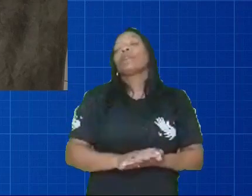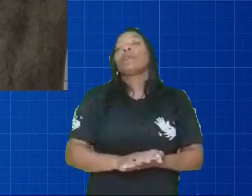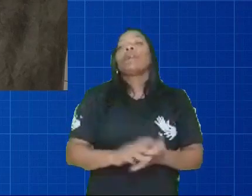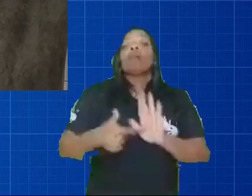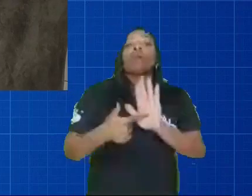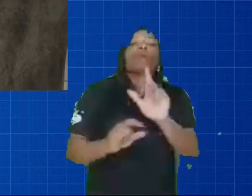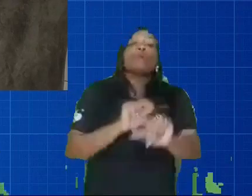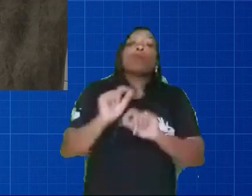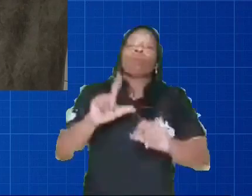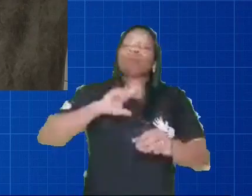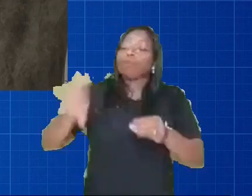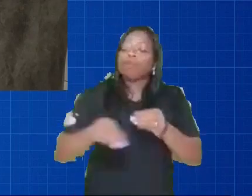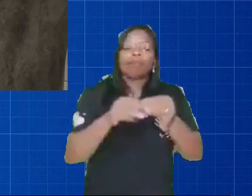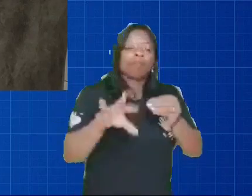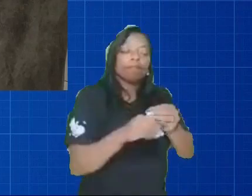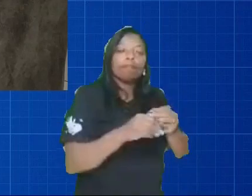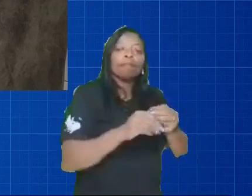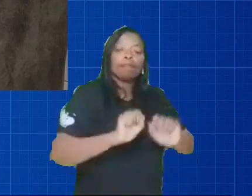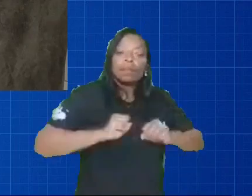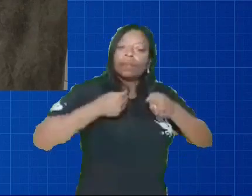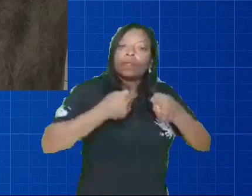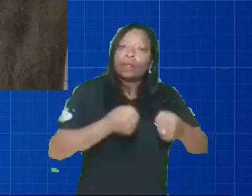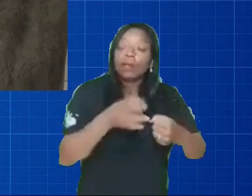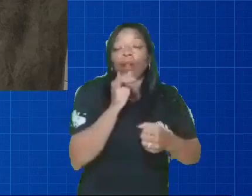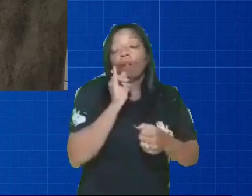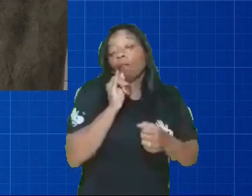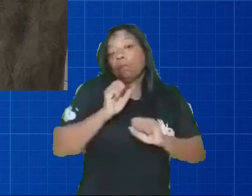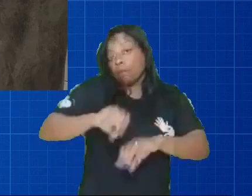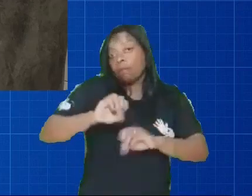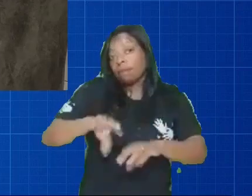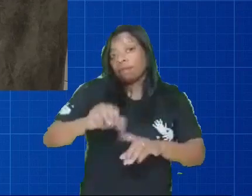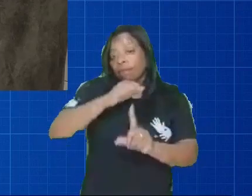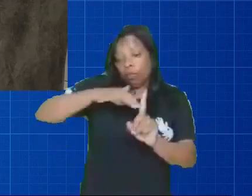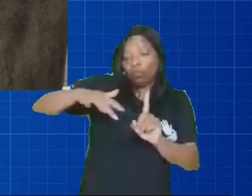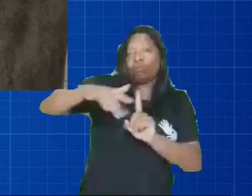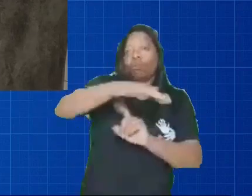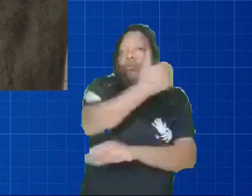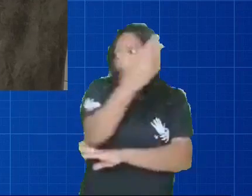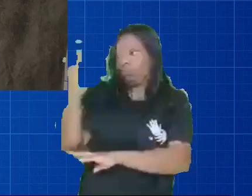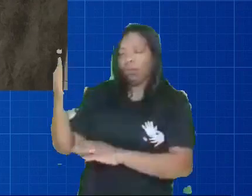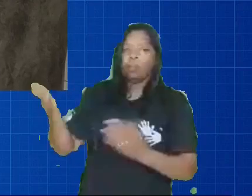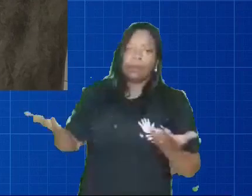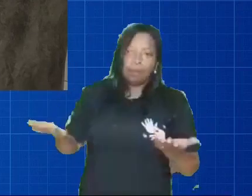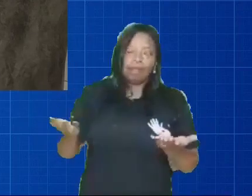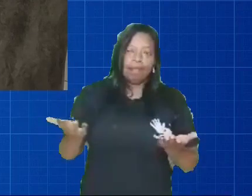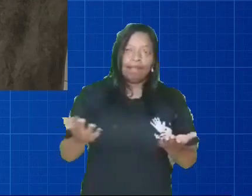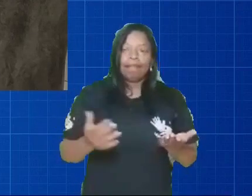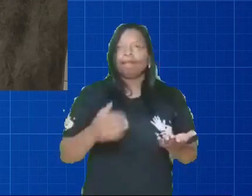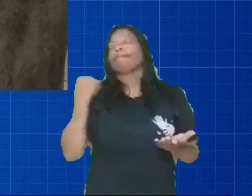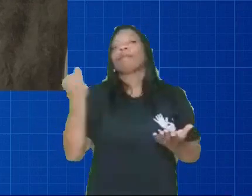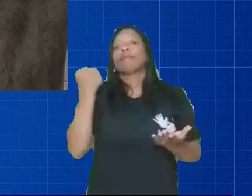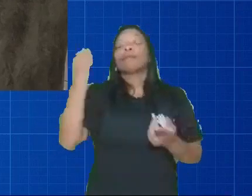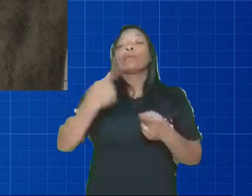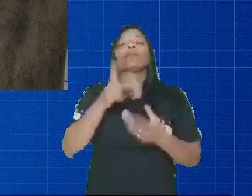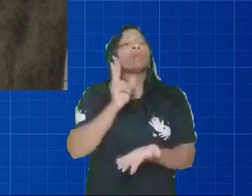através de projetos, através dessas ações, né, como, por exemplo, a educação ambiental. E uma coisa muito interessante é que, assim,